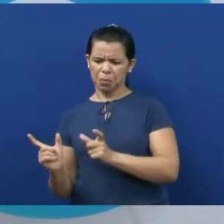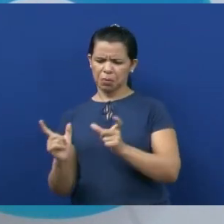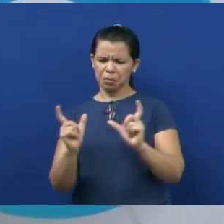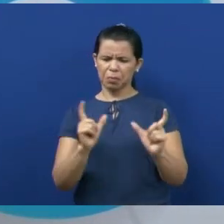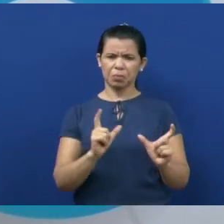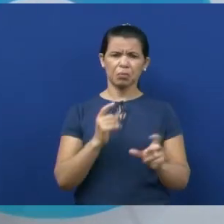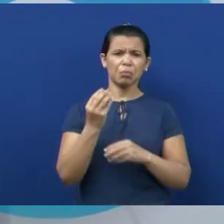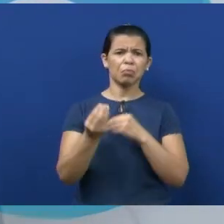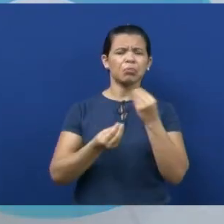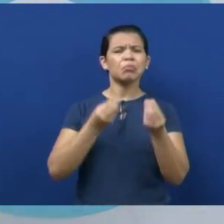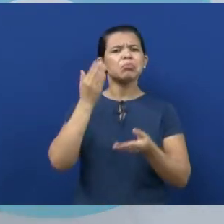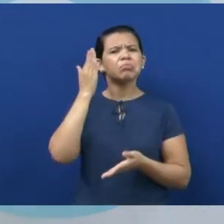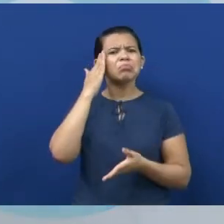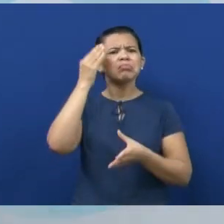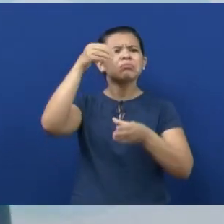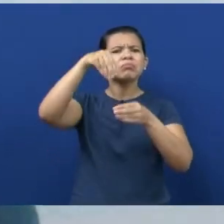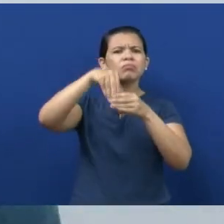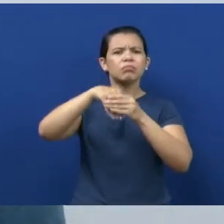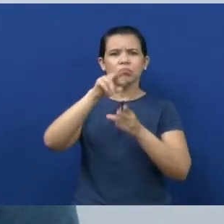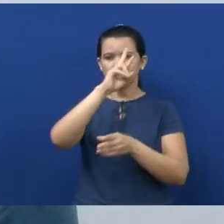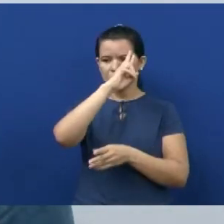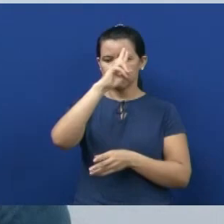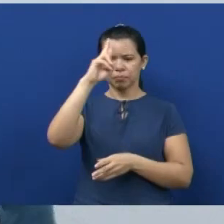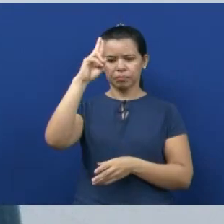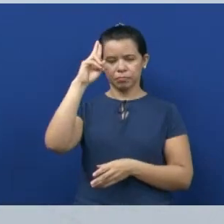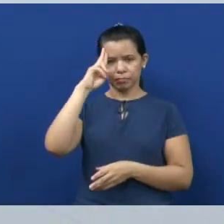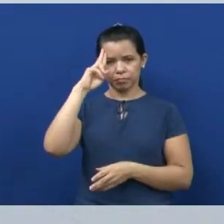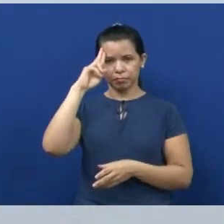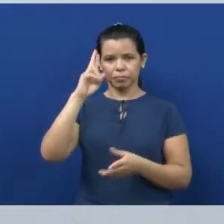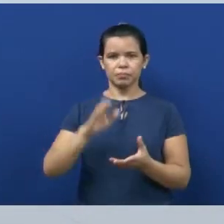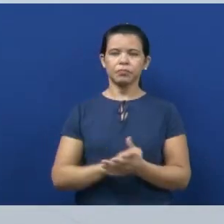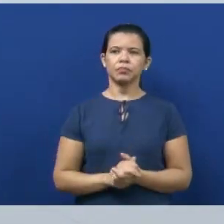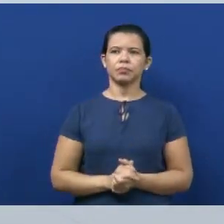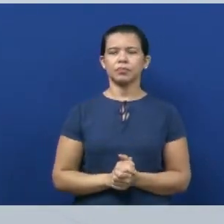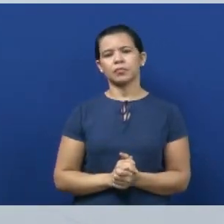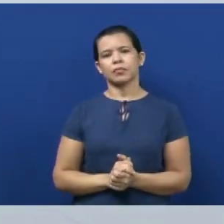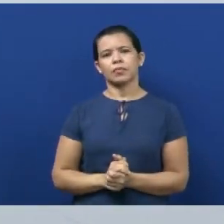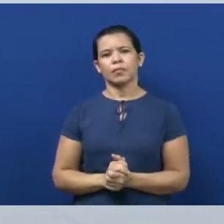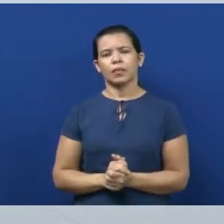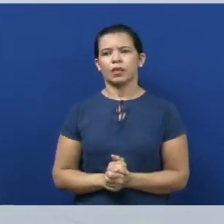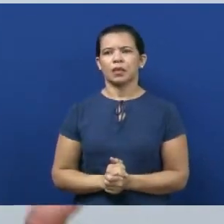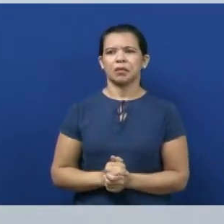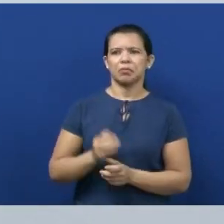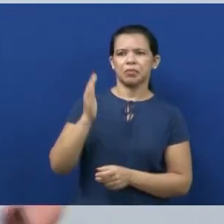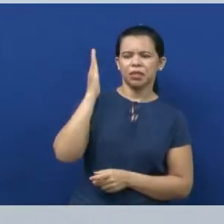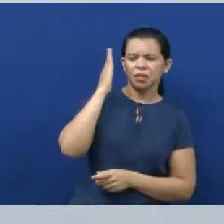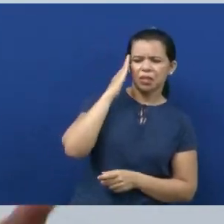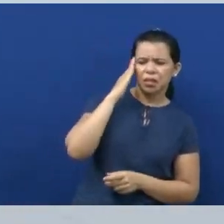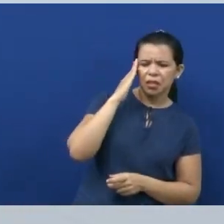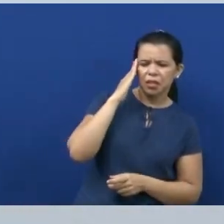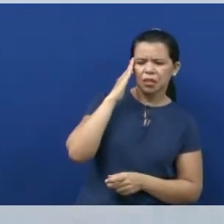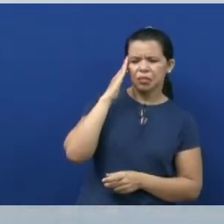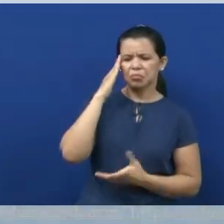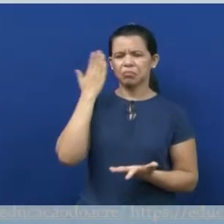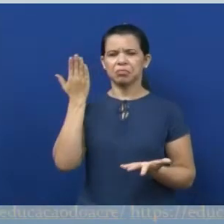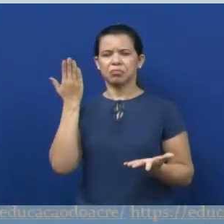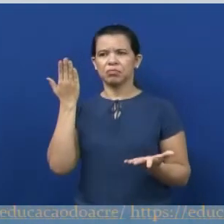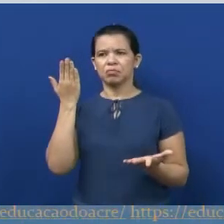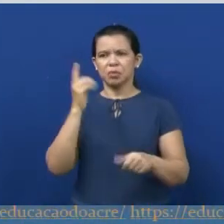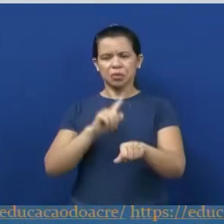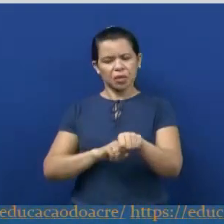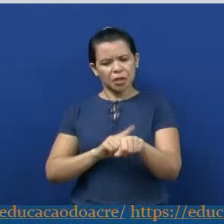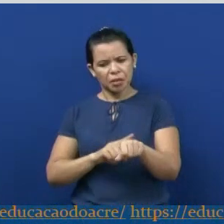tempo e espaço dentro da história? Olha só, a concepção e a percepção de tempo seria igual para todas as